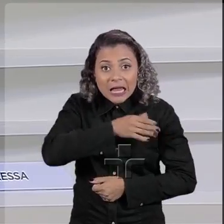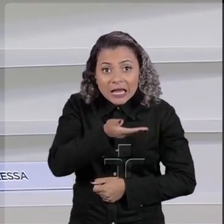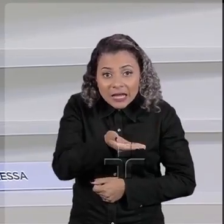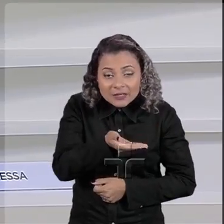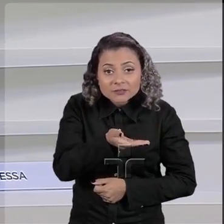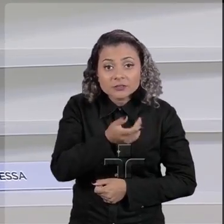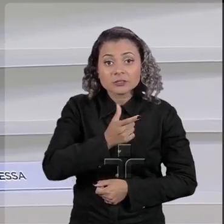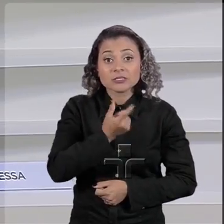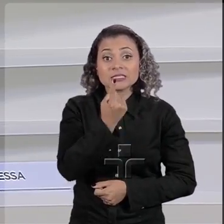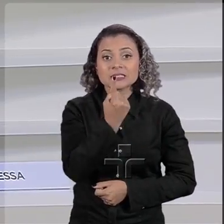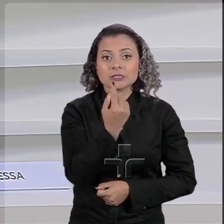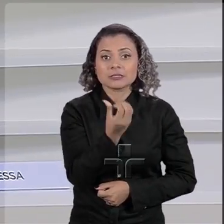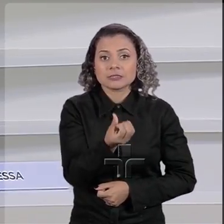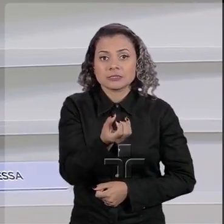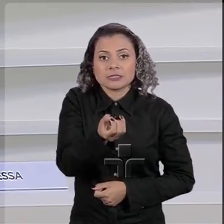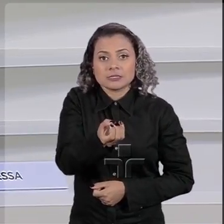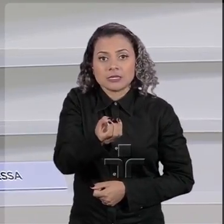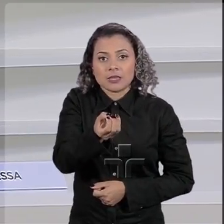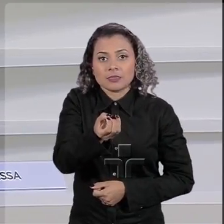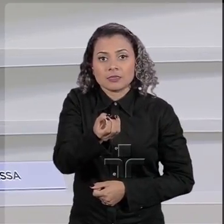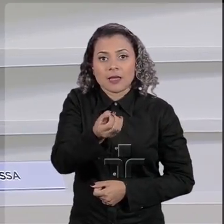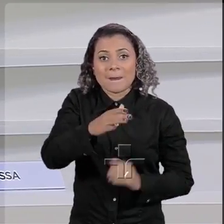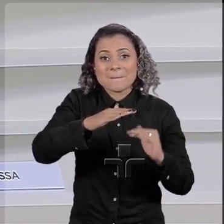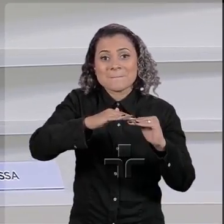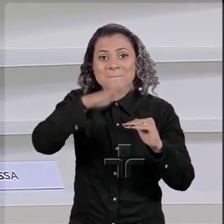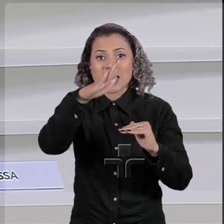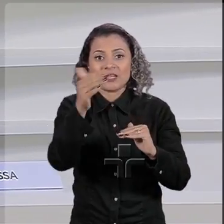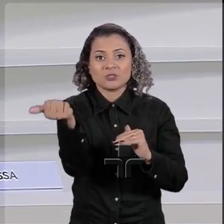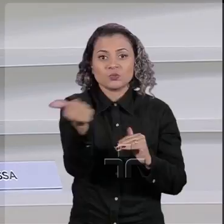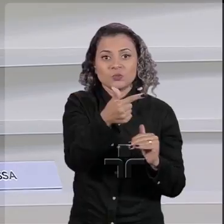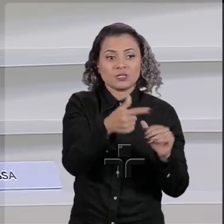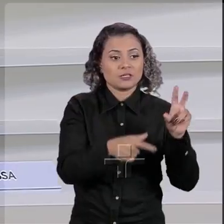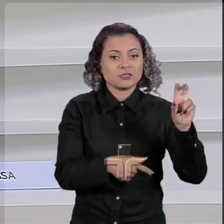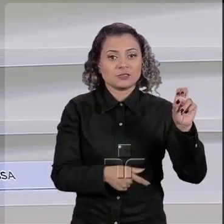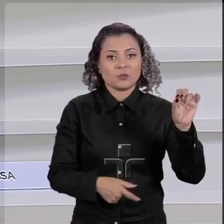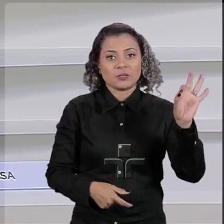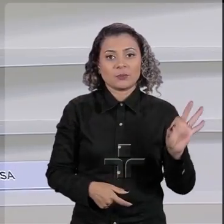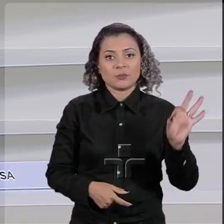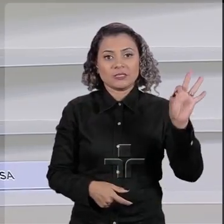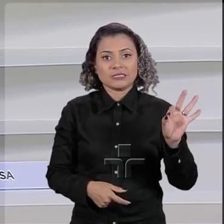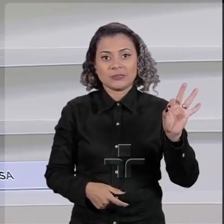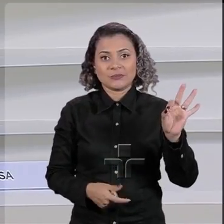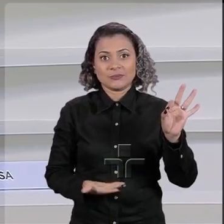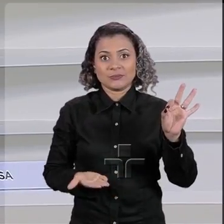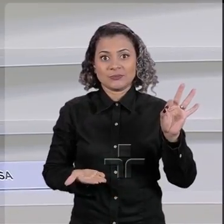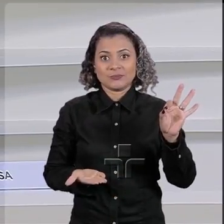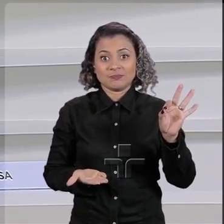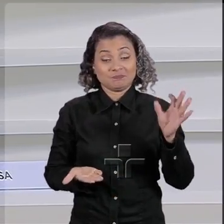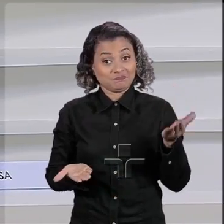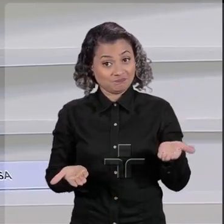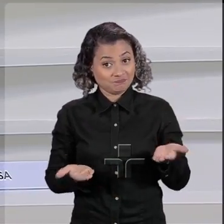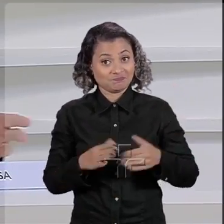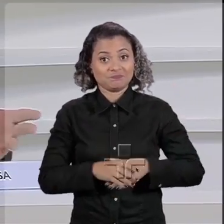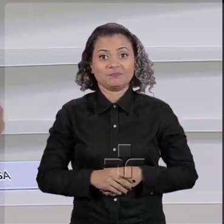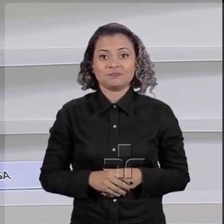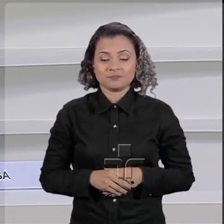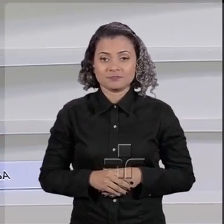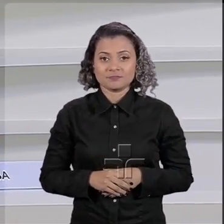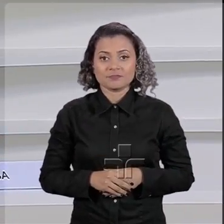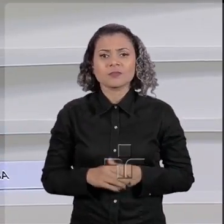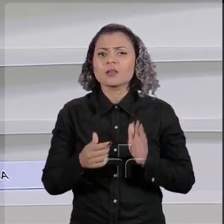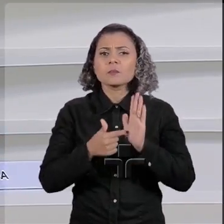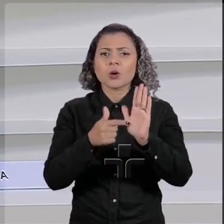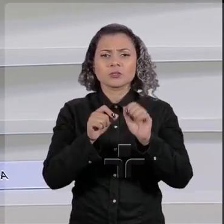160 vezes maiores do que os 50% que recebem menos. Quer dizer, é